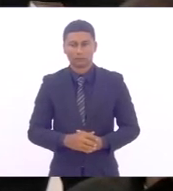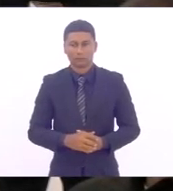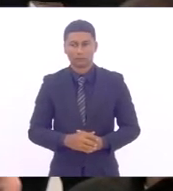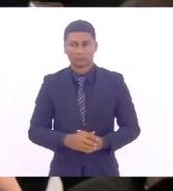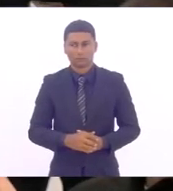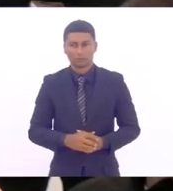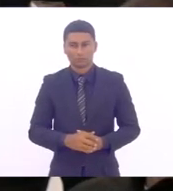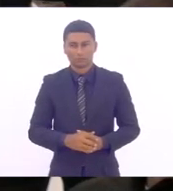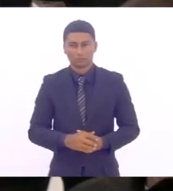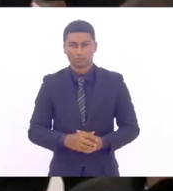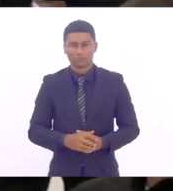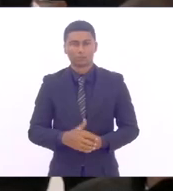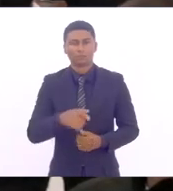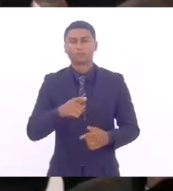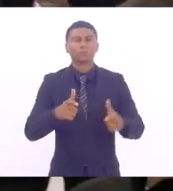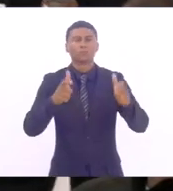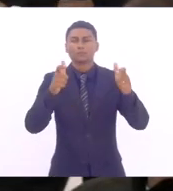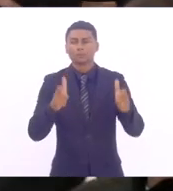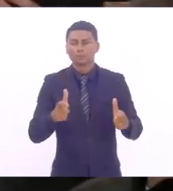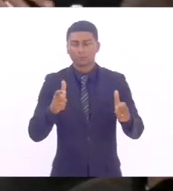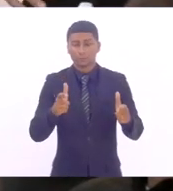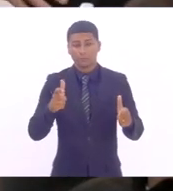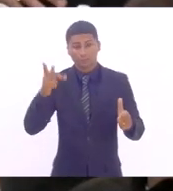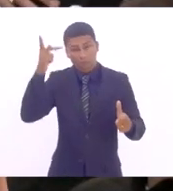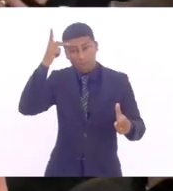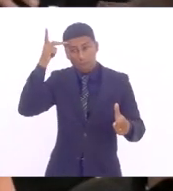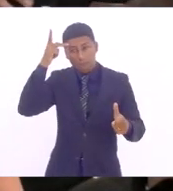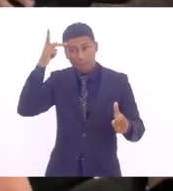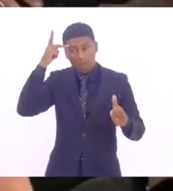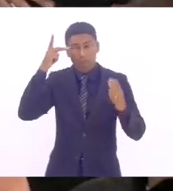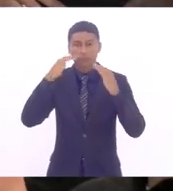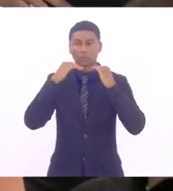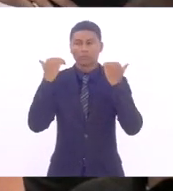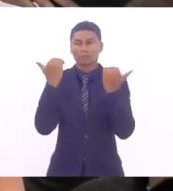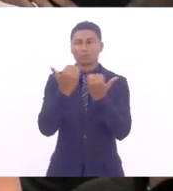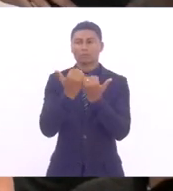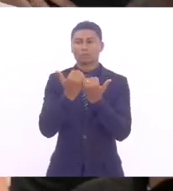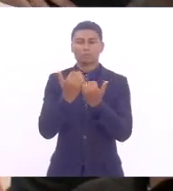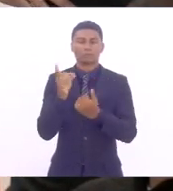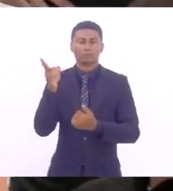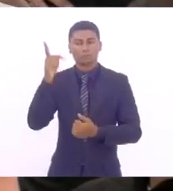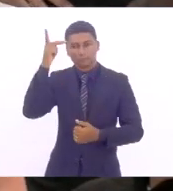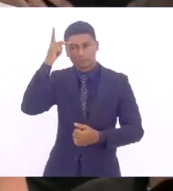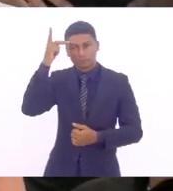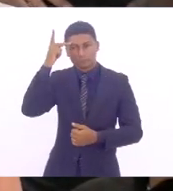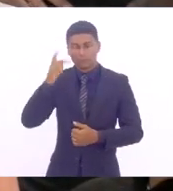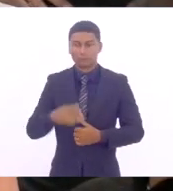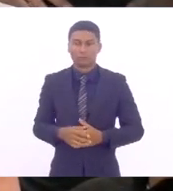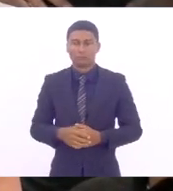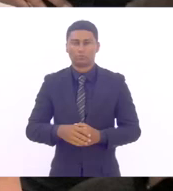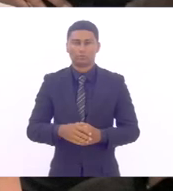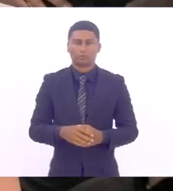Isso foi no Morumbi, né, no vídeo. Acabou dando algum problema aqui